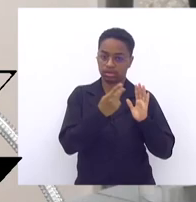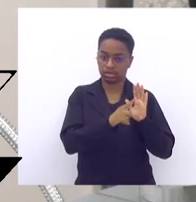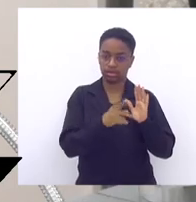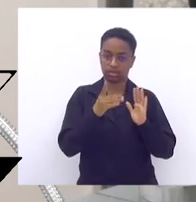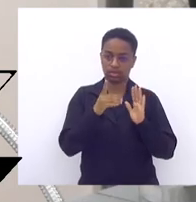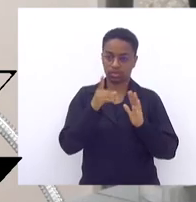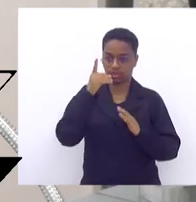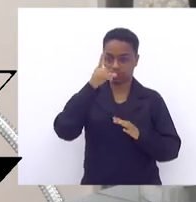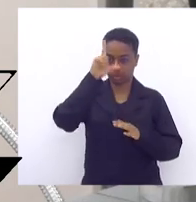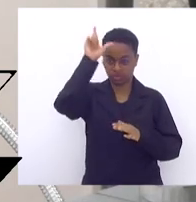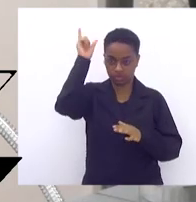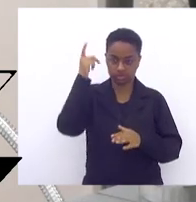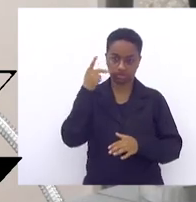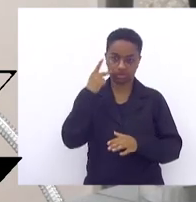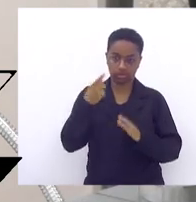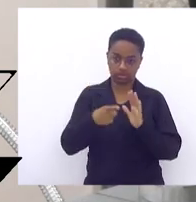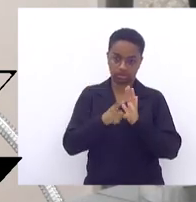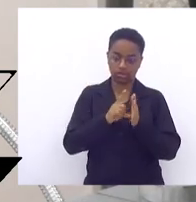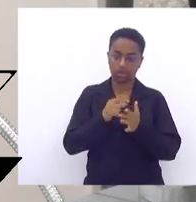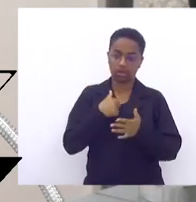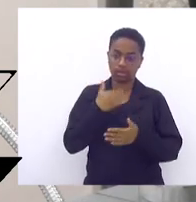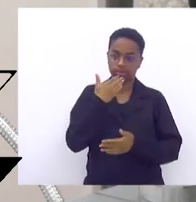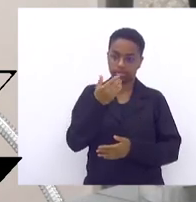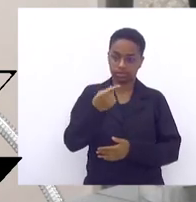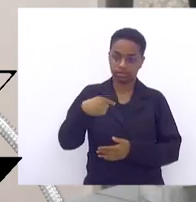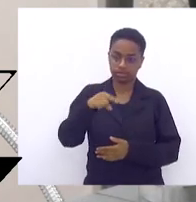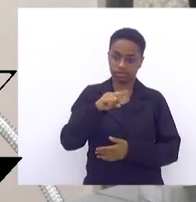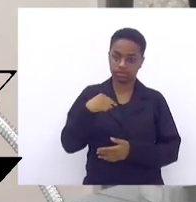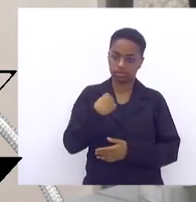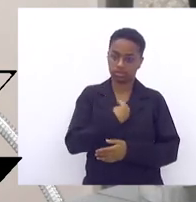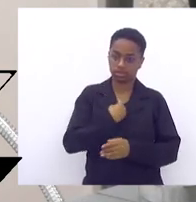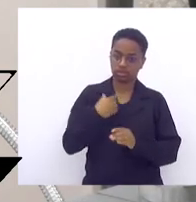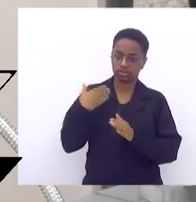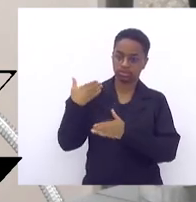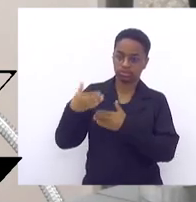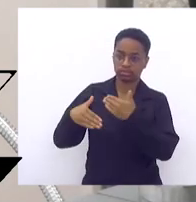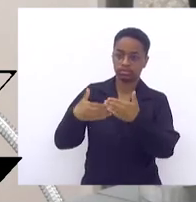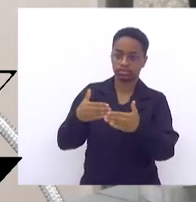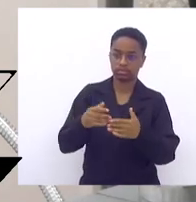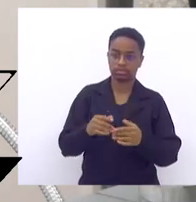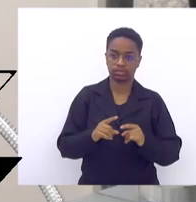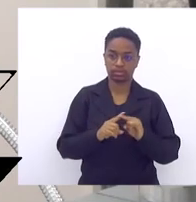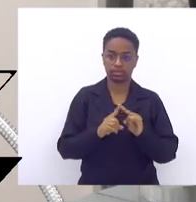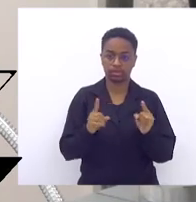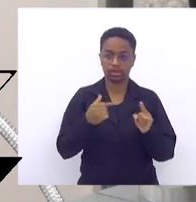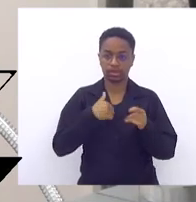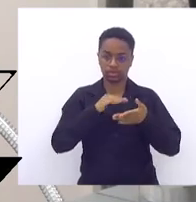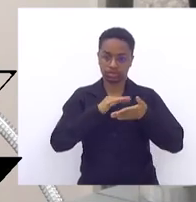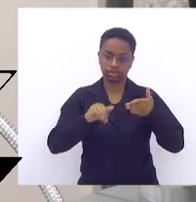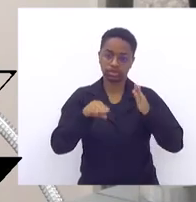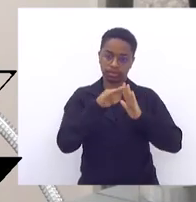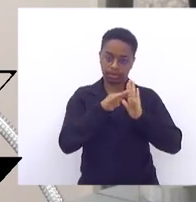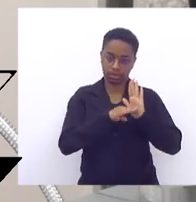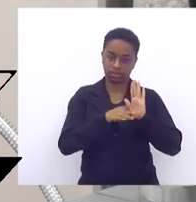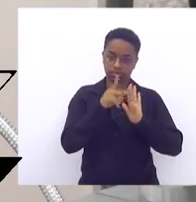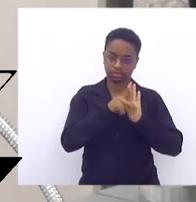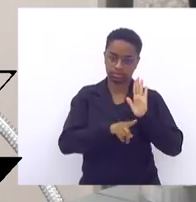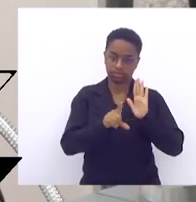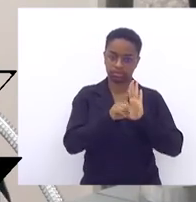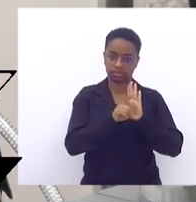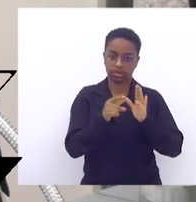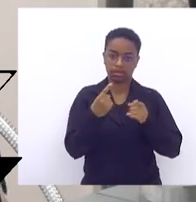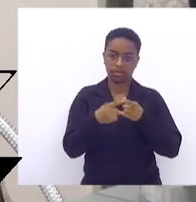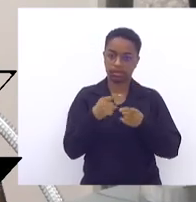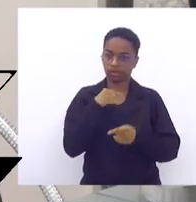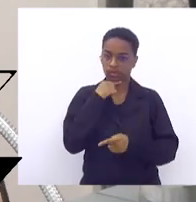anteriormente. Eu vou pedir, venham os colegas, para que a gente possa avançar e vou... retirar de pauta esse PL, porque a